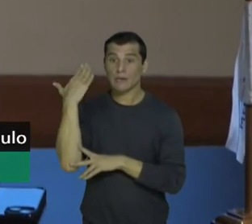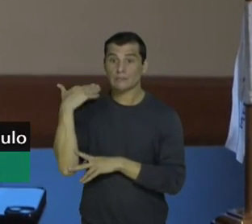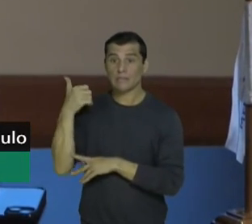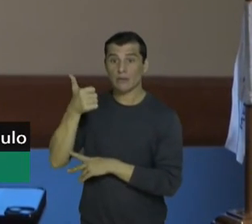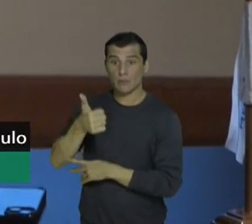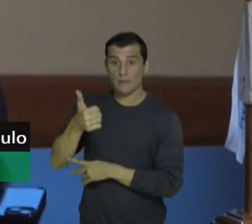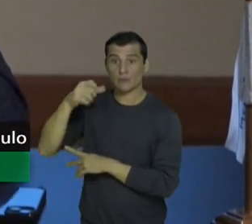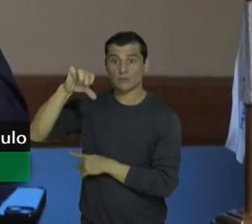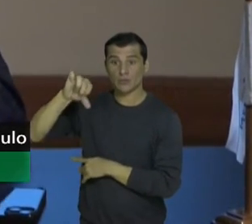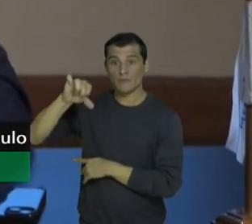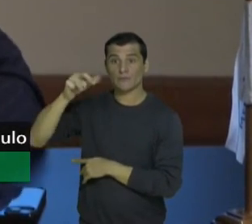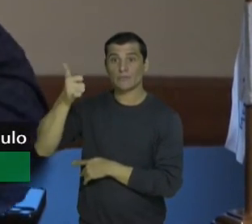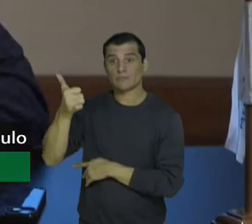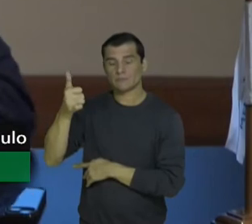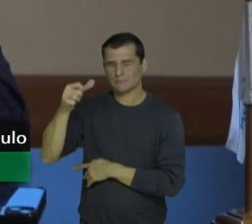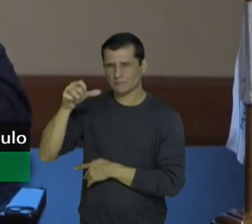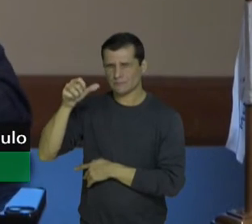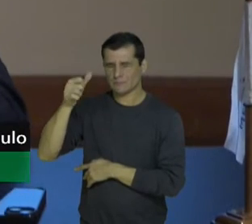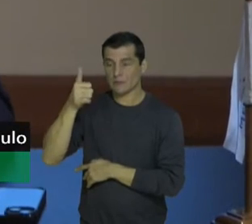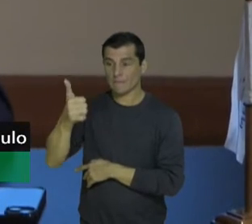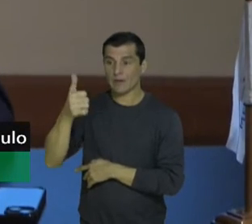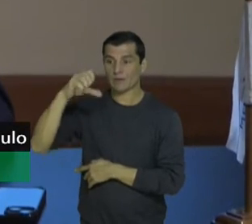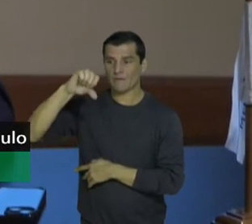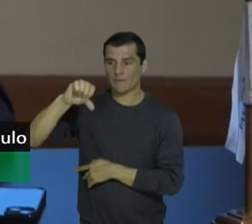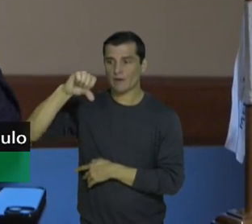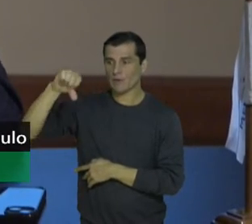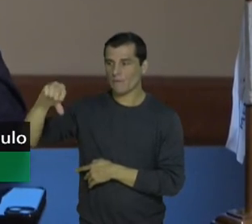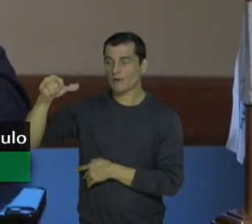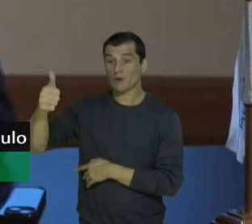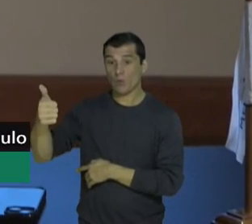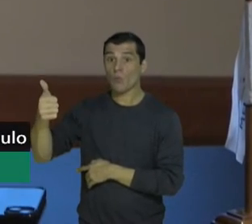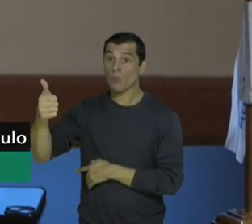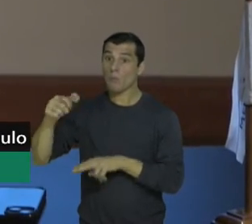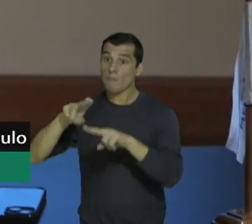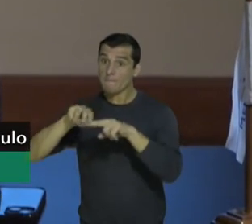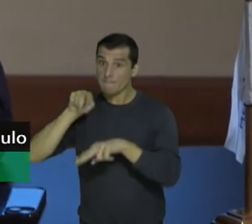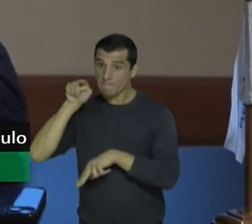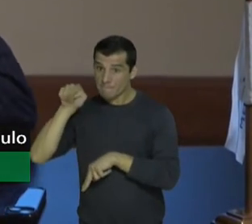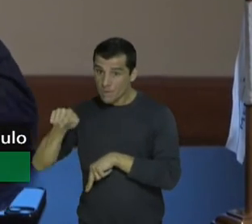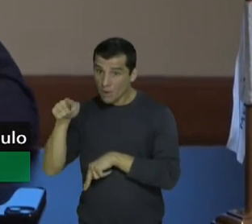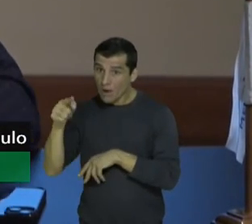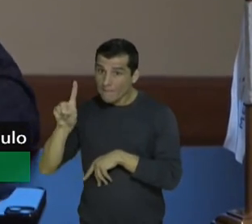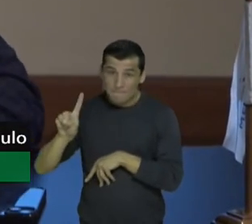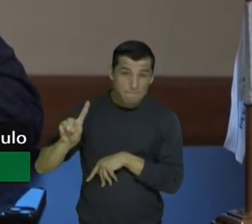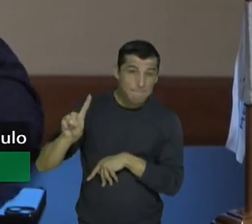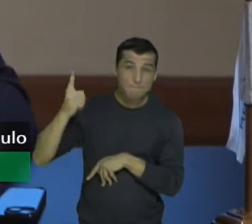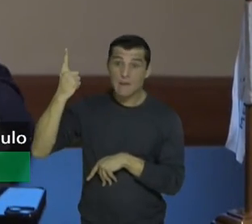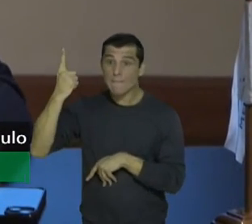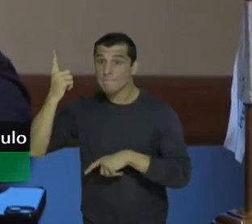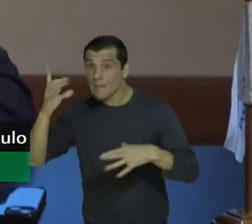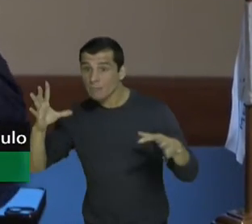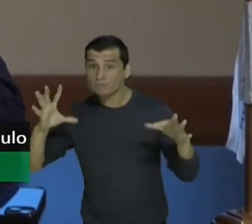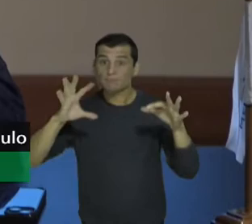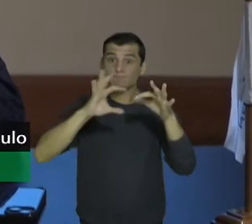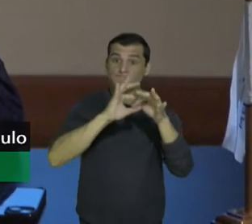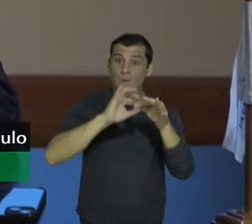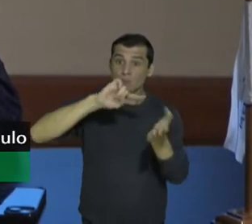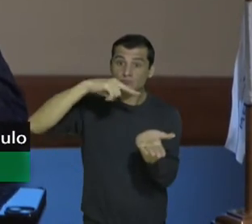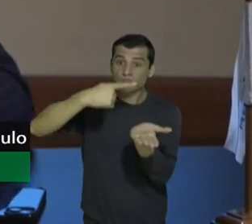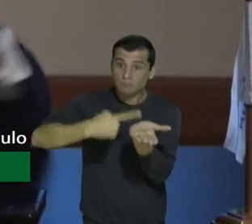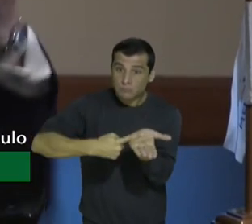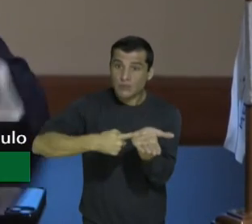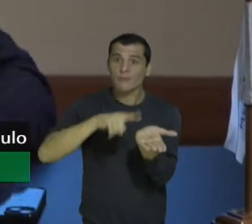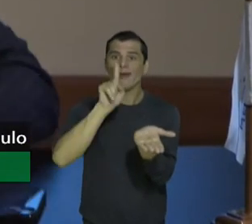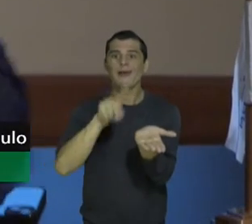causa dessa integração que a gente hoje tem um continente de paz e eu costumo dizer Deputado Ivan paz é igual o ar que a gente respira